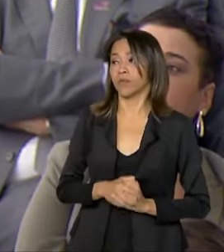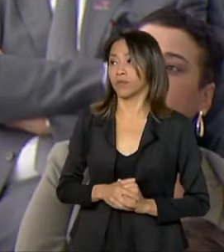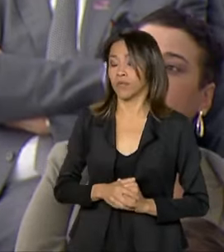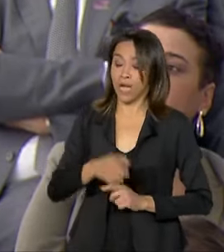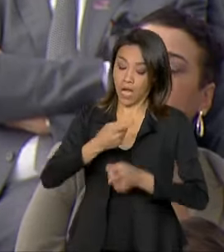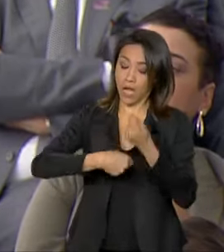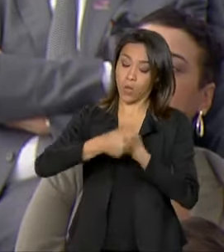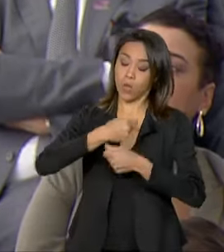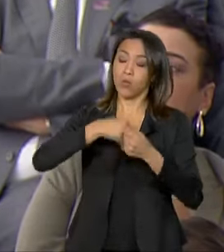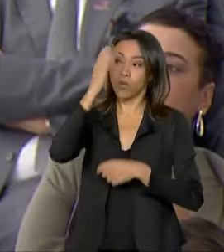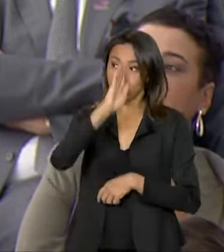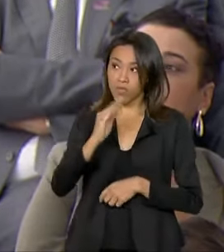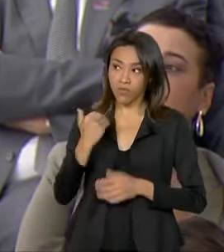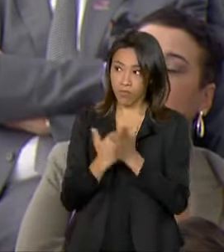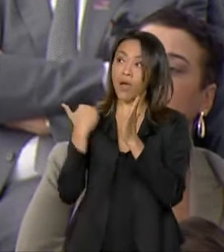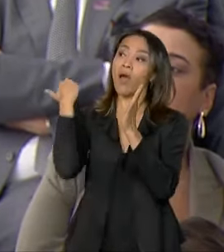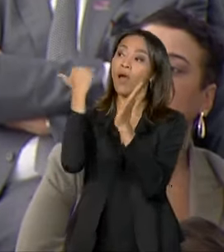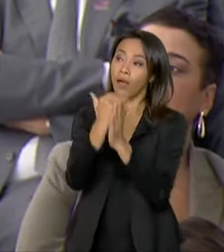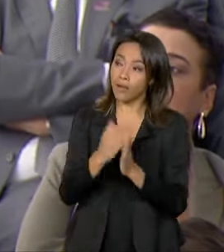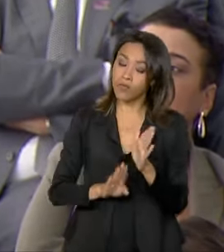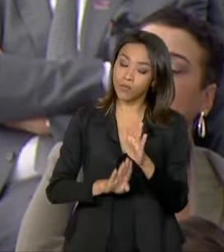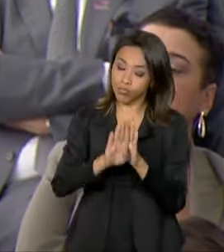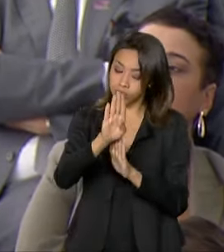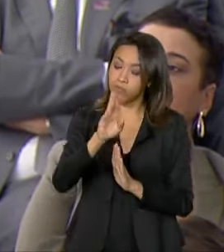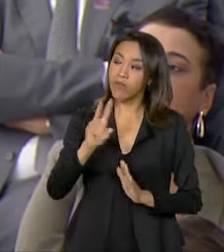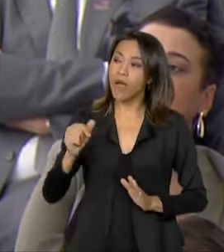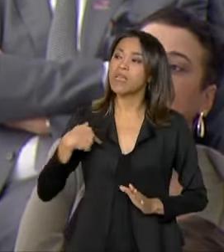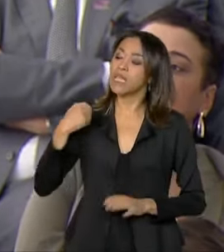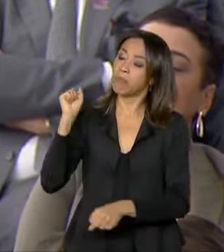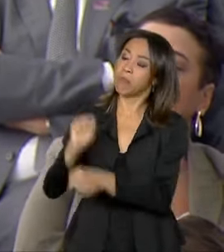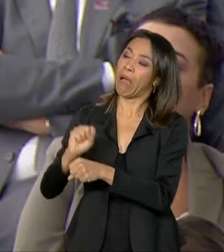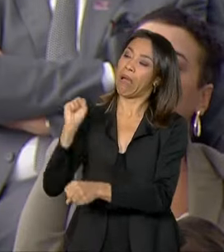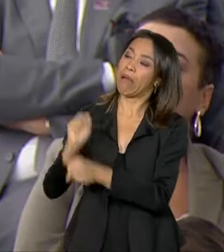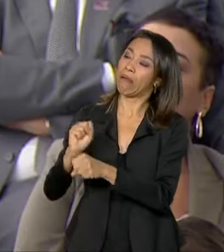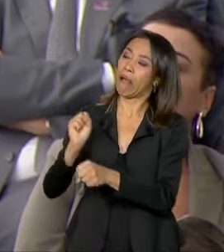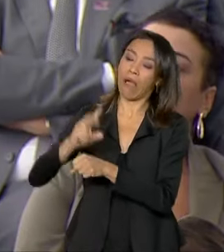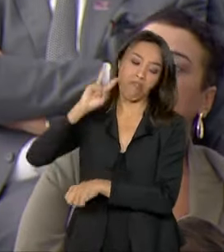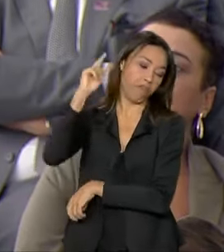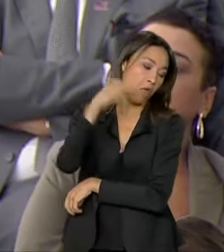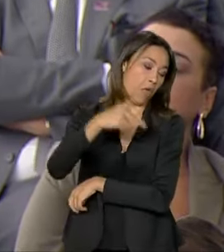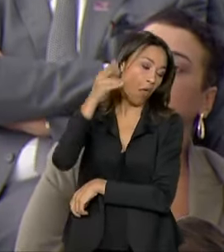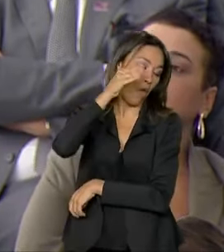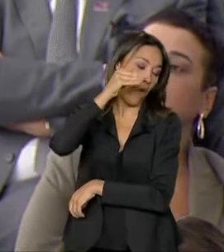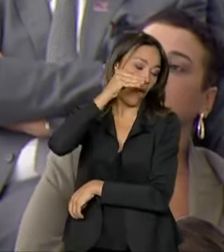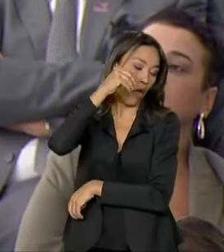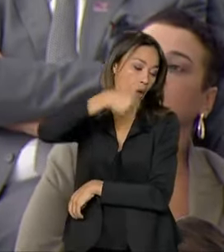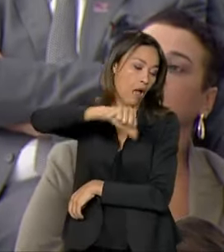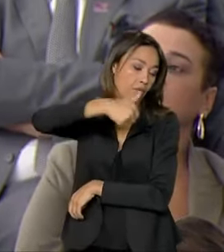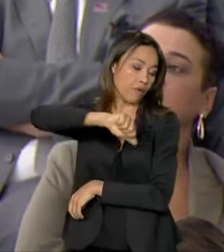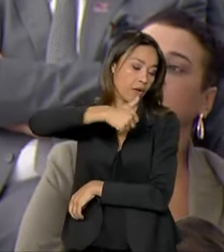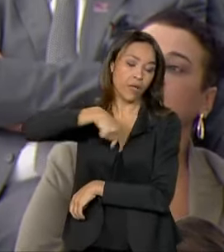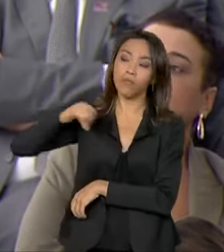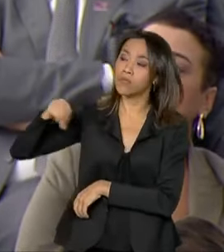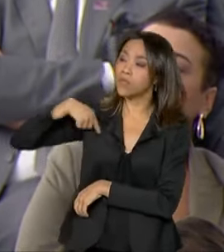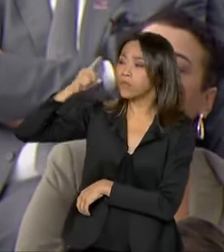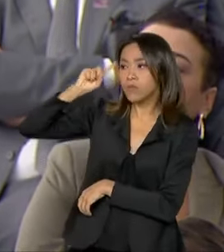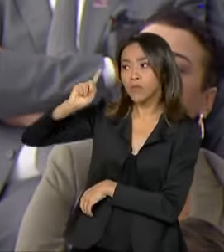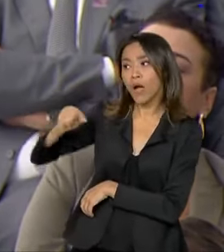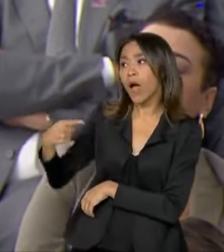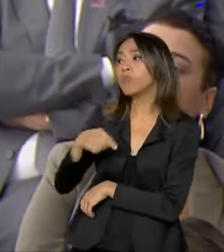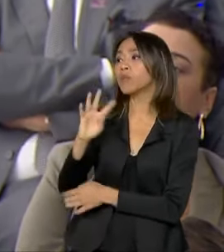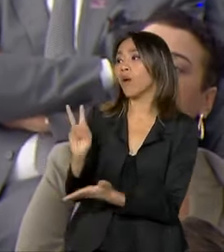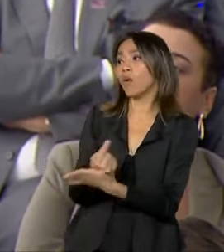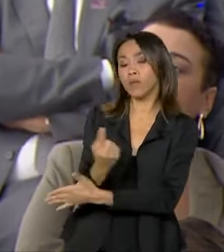economia brasileira vai crescer mais. É preciso parar de analisar o crescimento de um país sem saber a dinâmica do